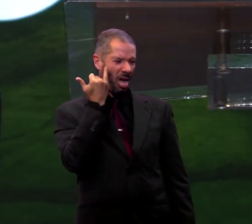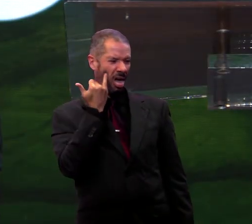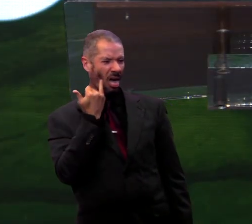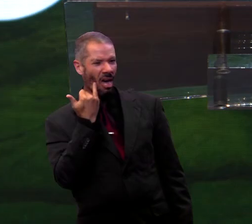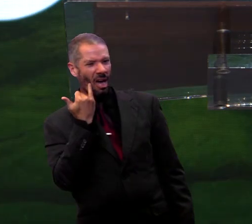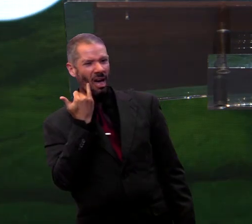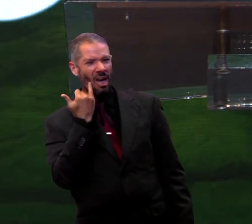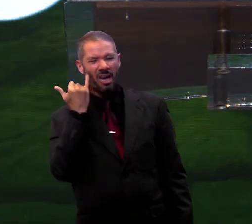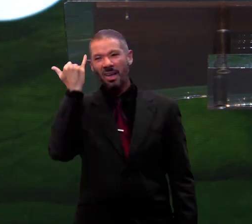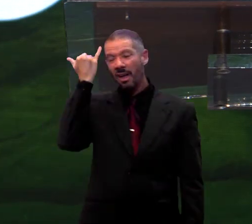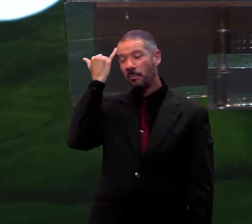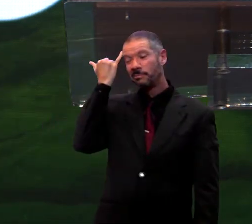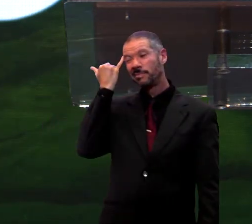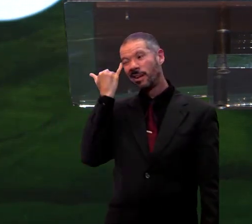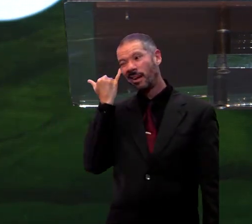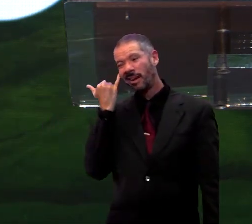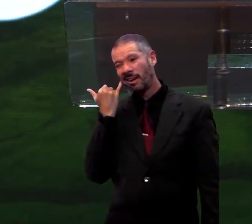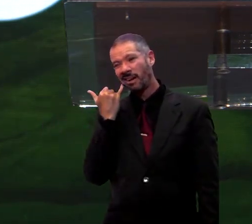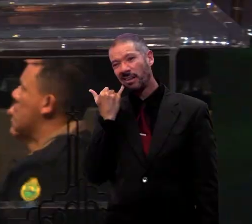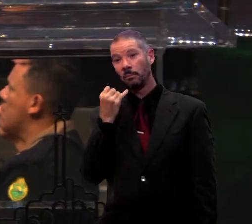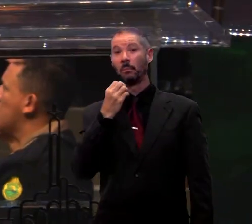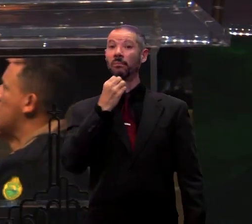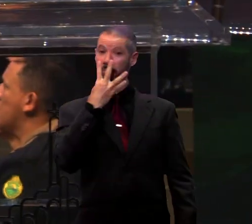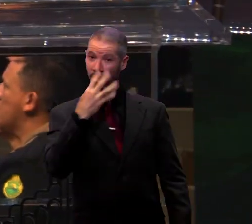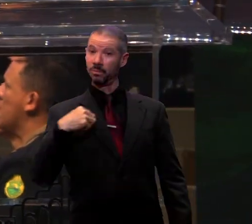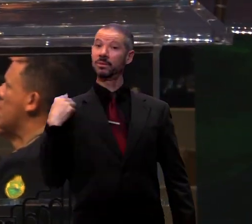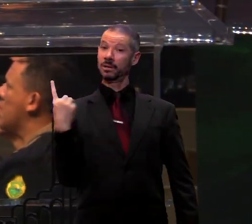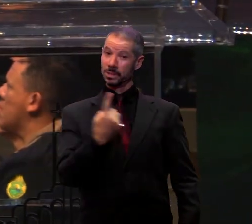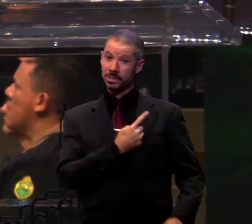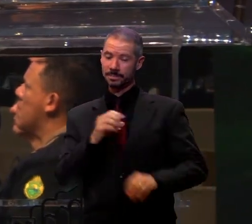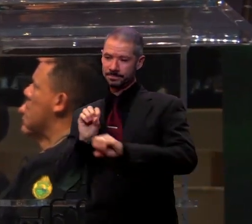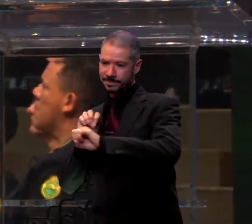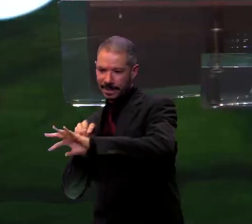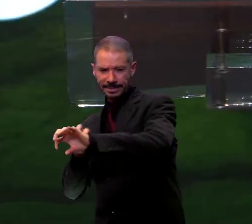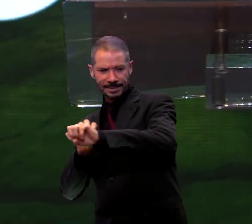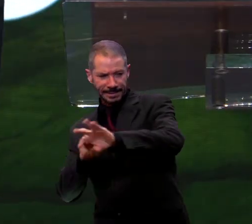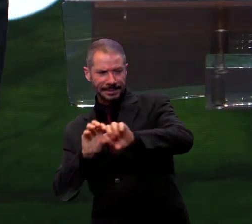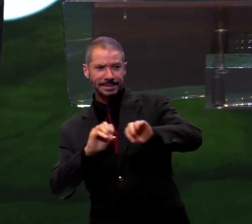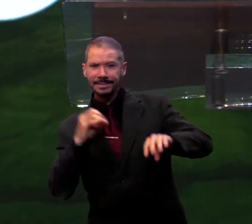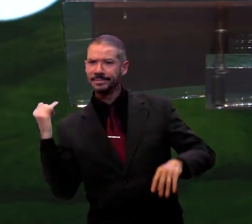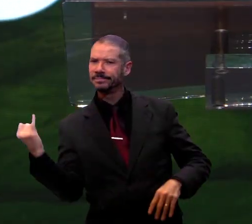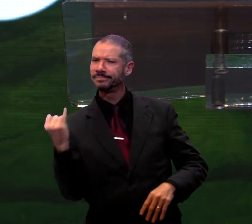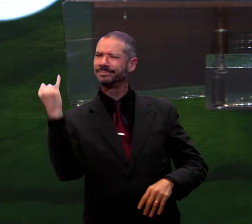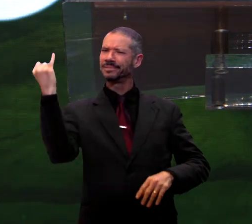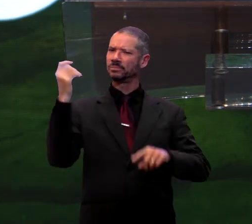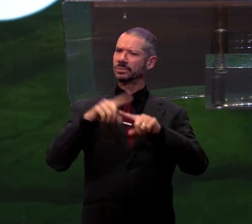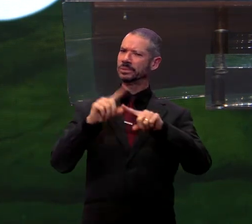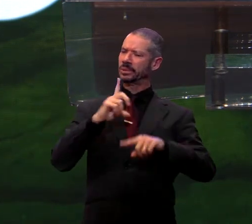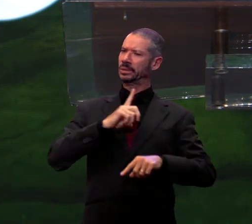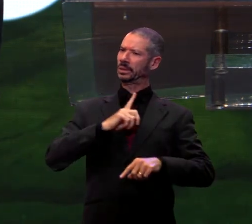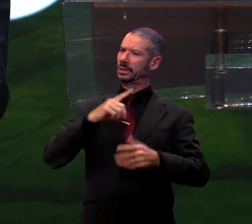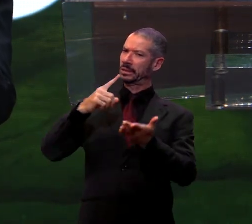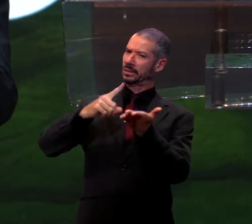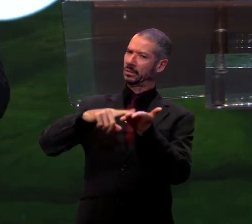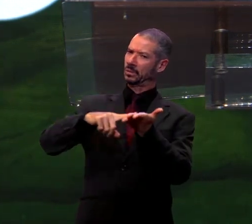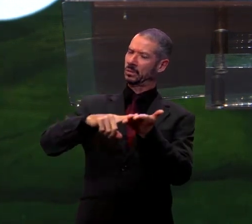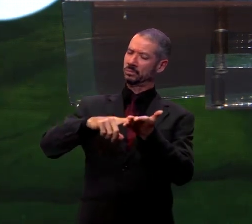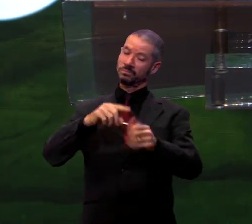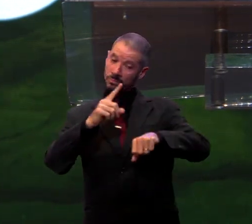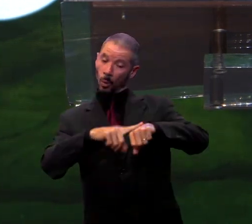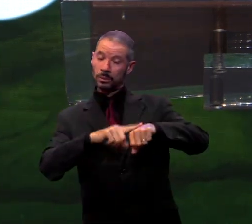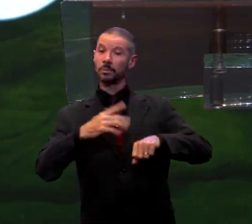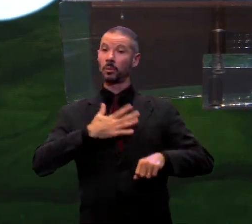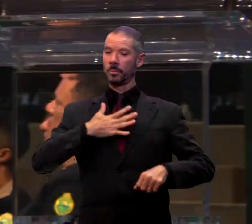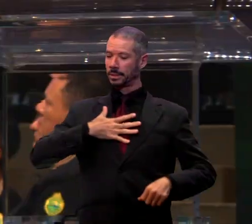Você fala, será? Mas é tão bom quando a gente ensina o valor, porque teve um tempo, né, que as